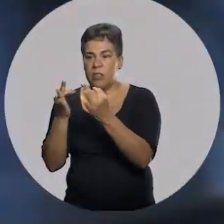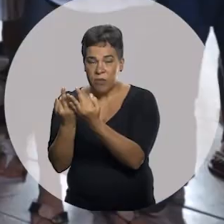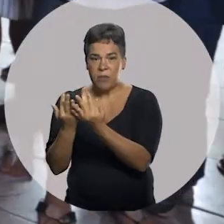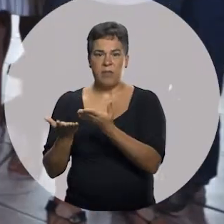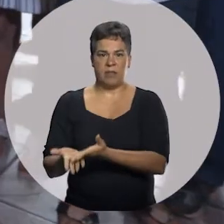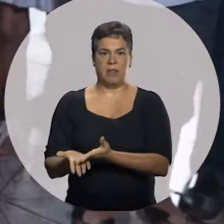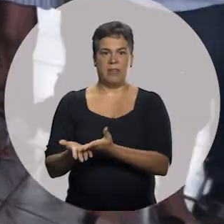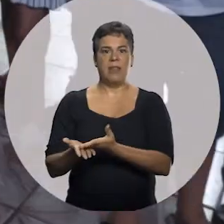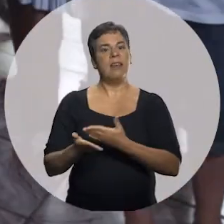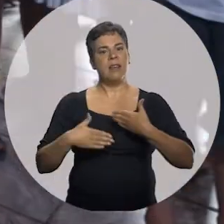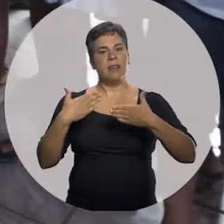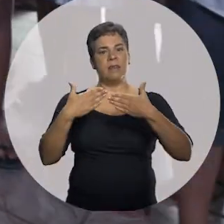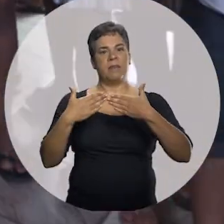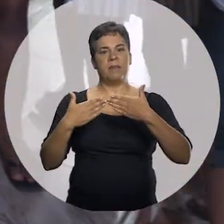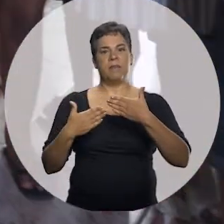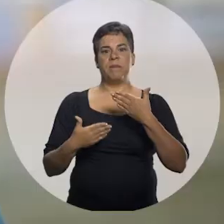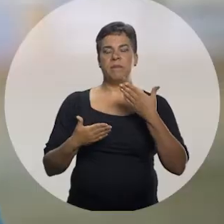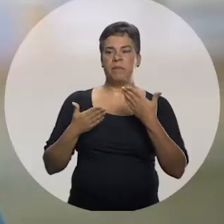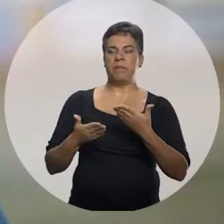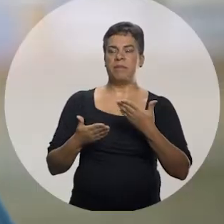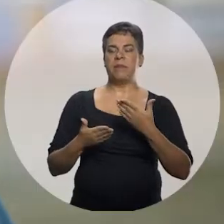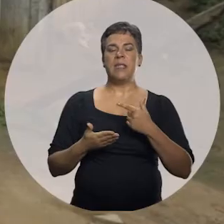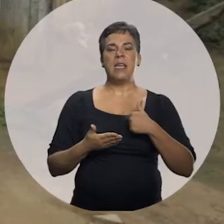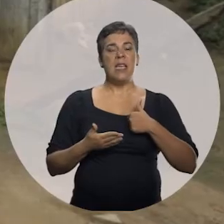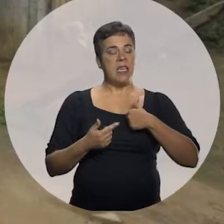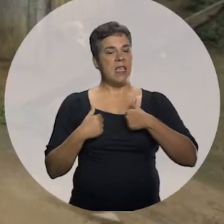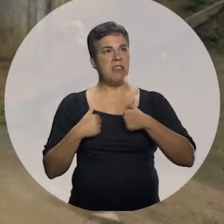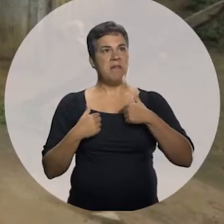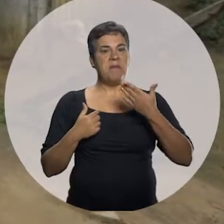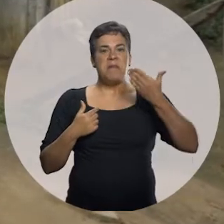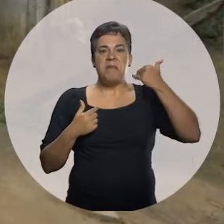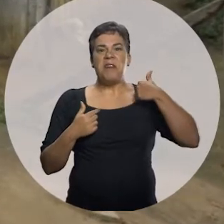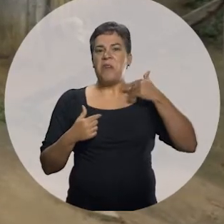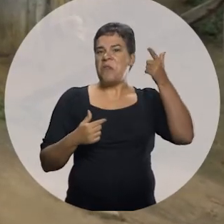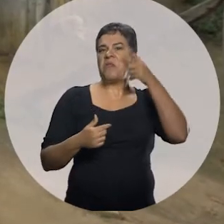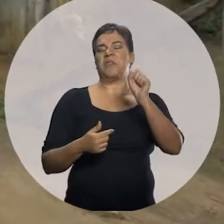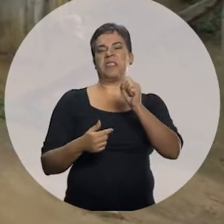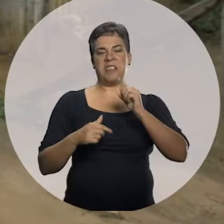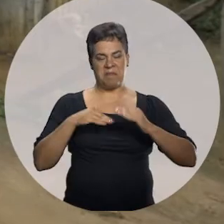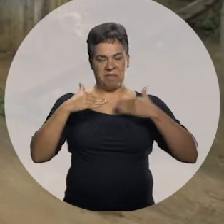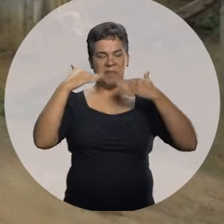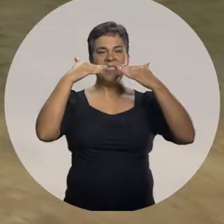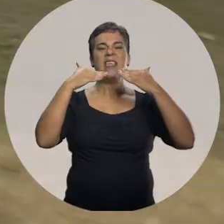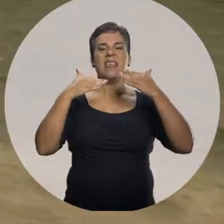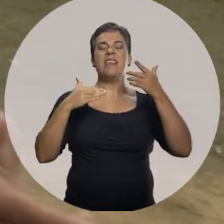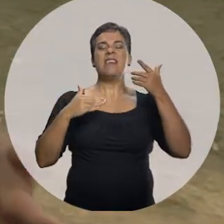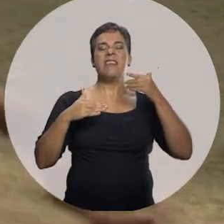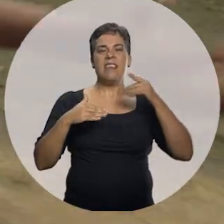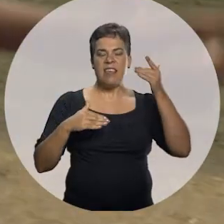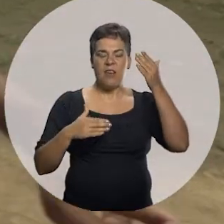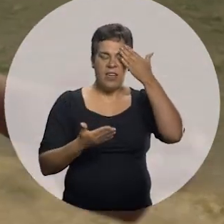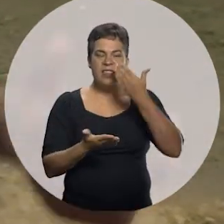de uma família. Meu filho é um negócio querido que temos. Eu, com minha palavra, já alcancei muito e espero